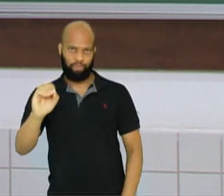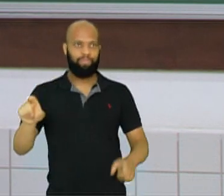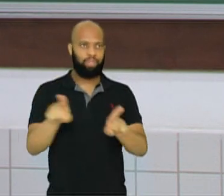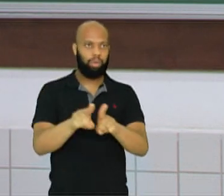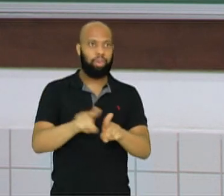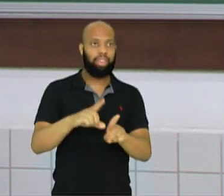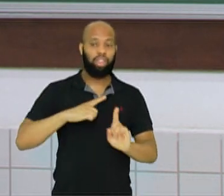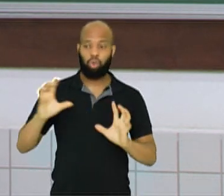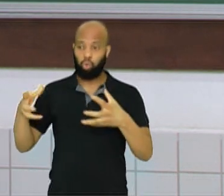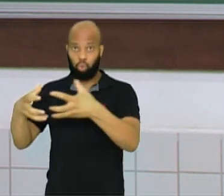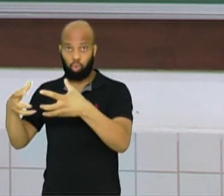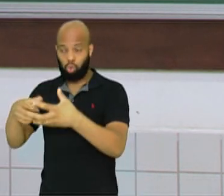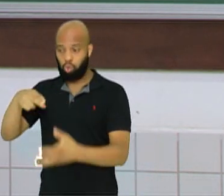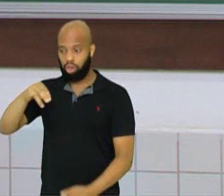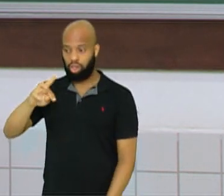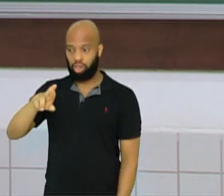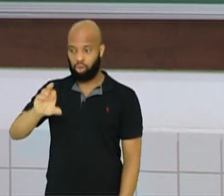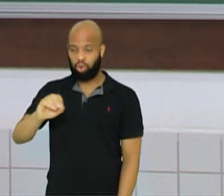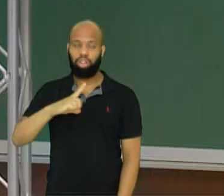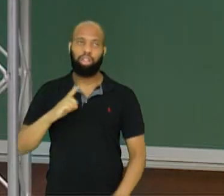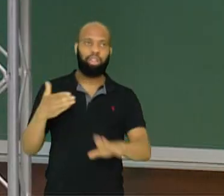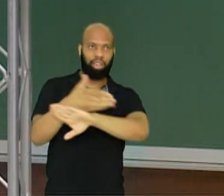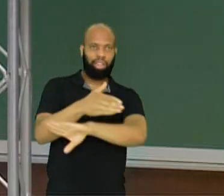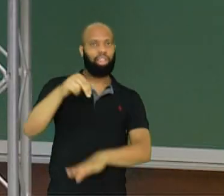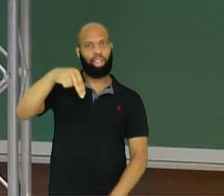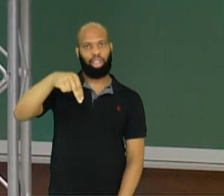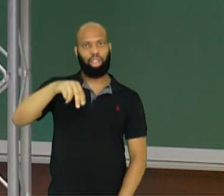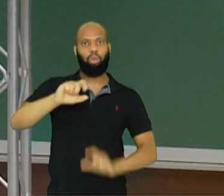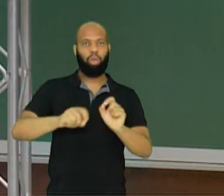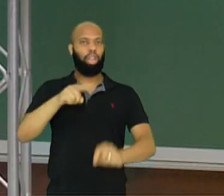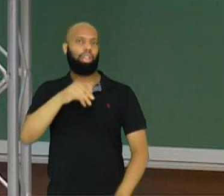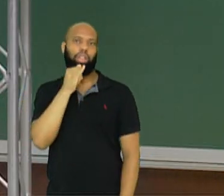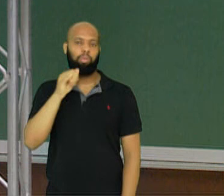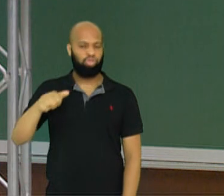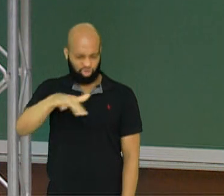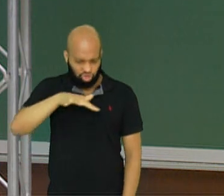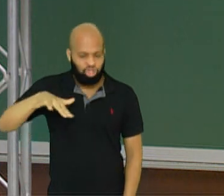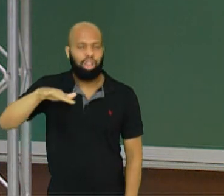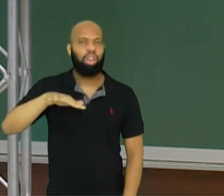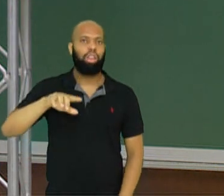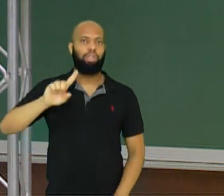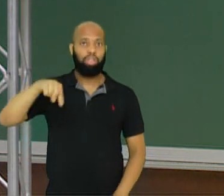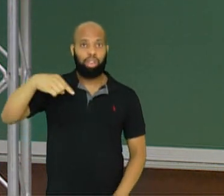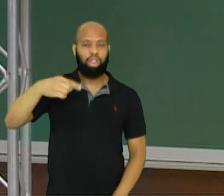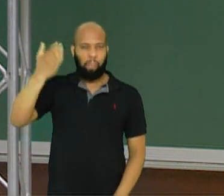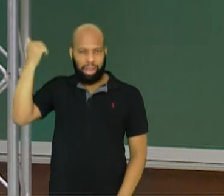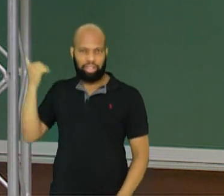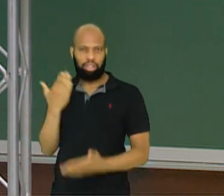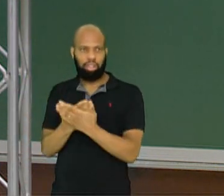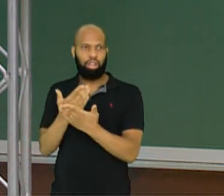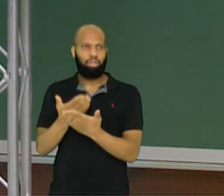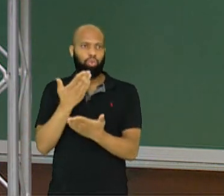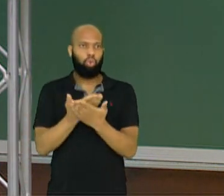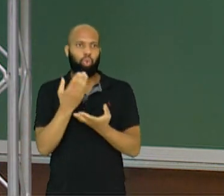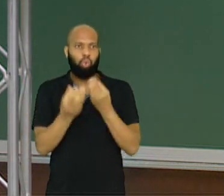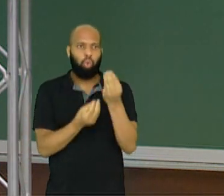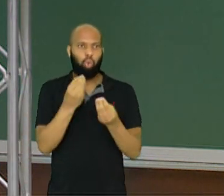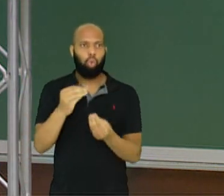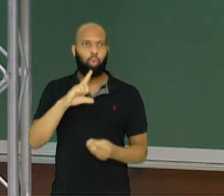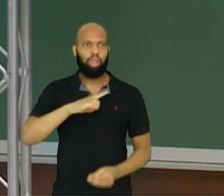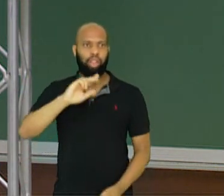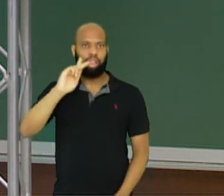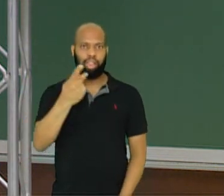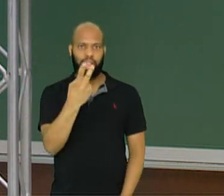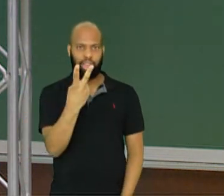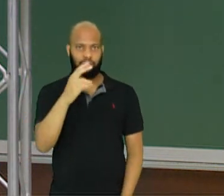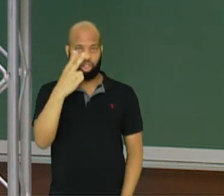o grupo nitro, vai entrar aqui. É claro que esse é um exemplo geral do mecanismo. Na aula passada nós vimos o mecanismo, a presença do